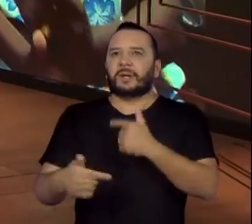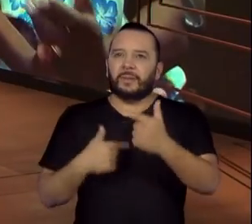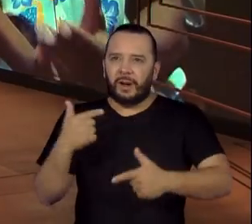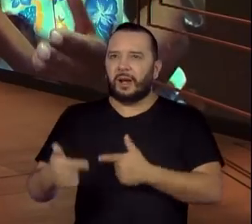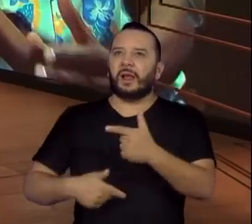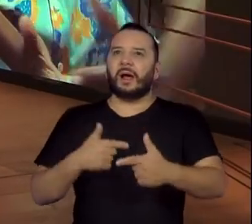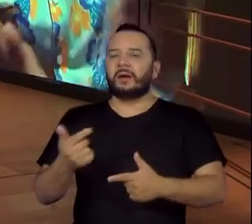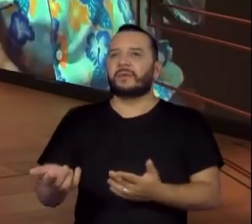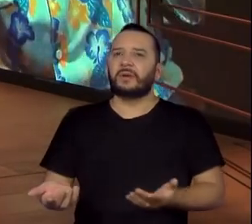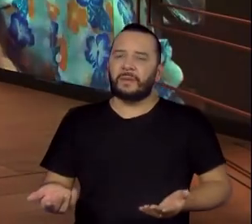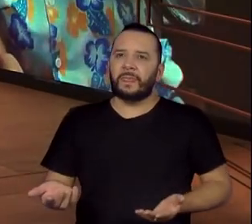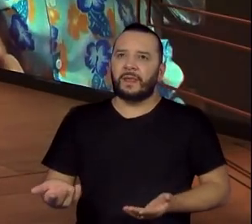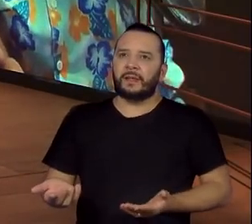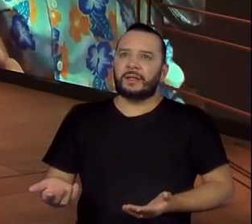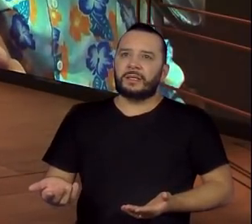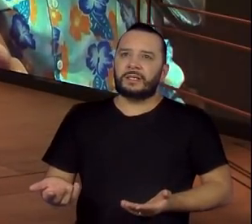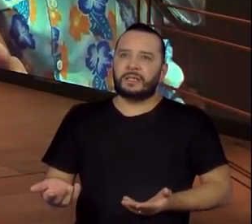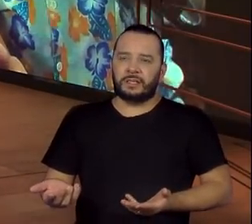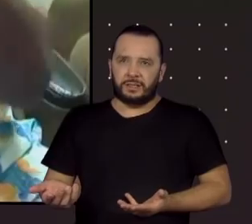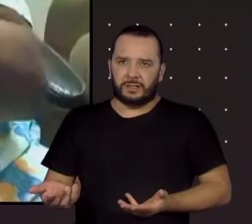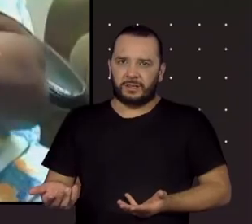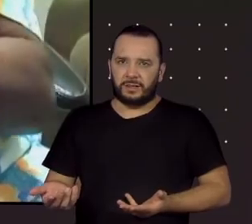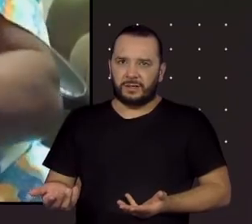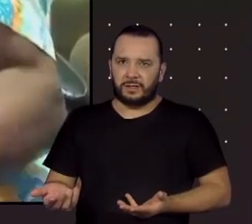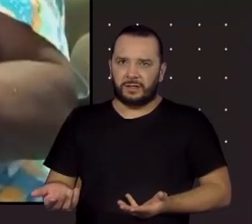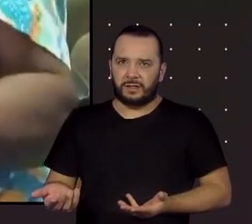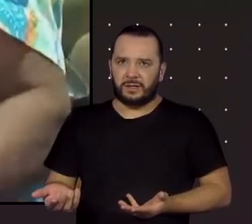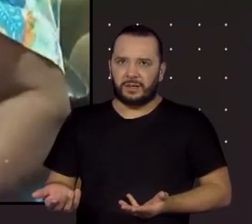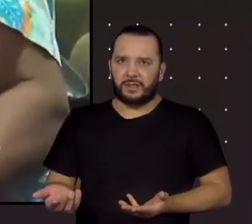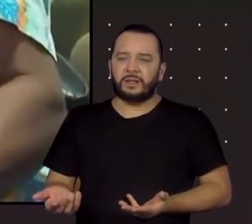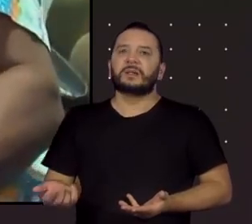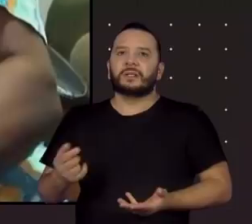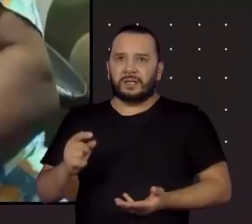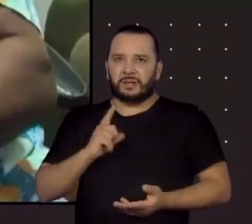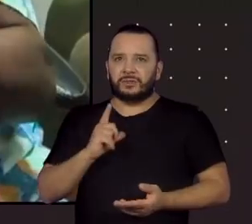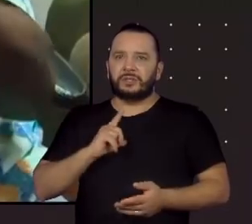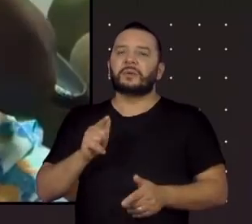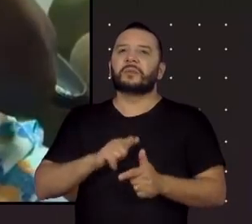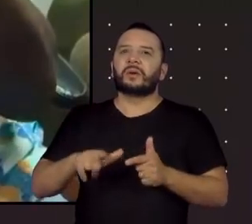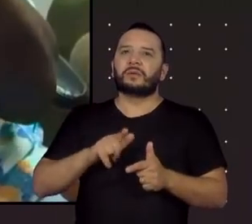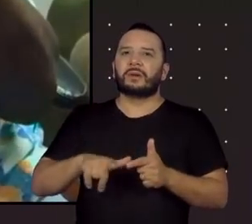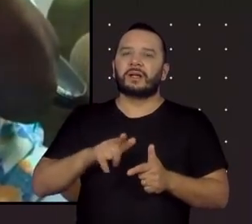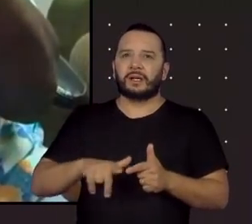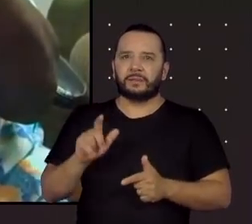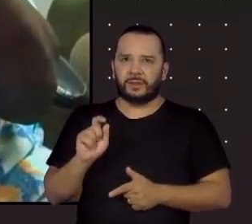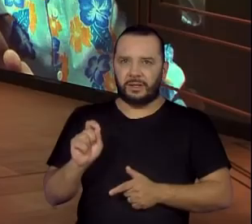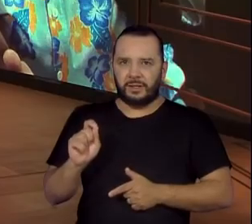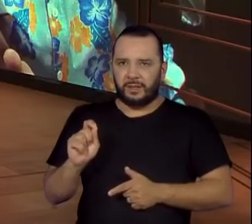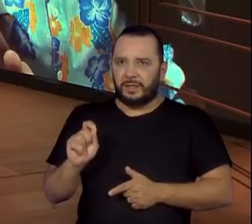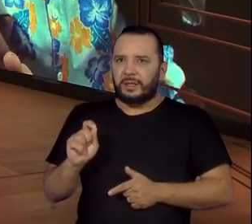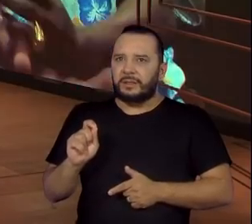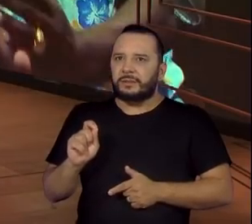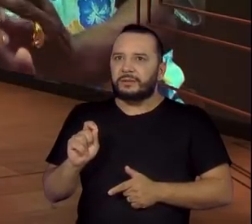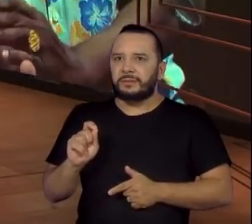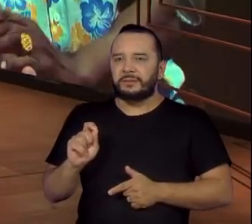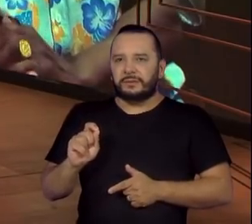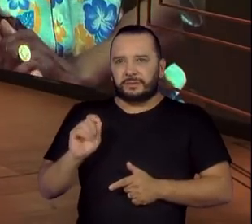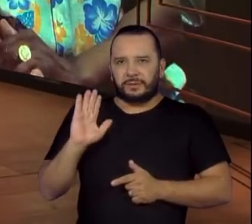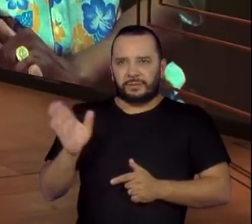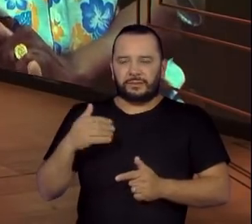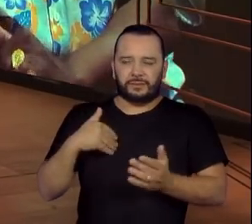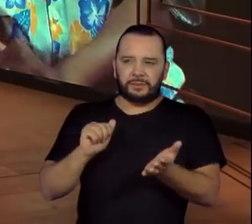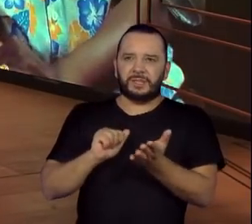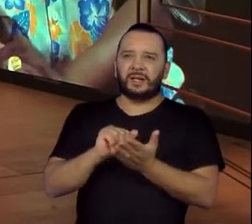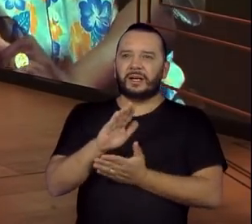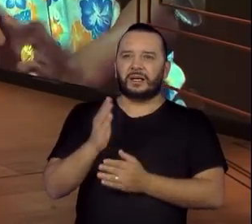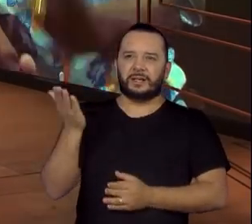de olho em mim. E houve um problema muito grande. Quando me expulsaram na